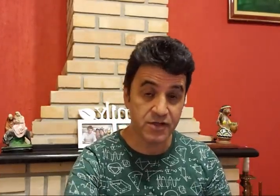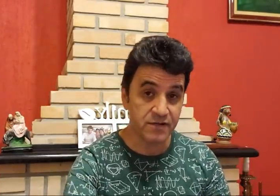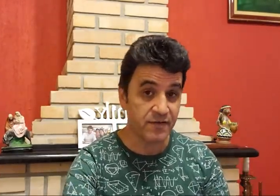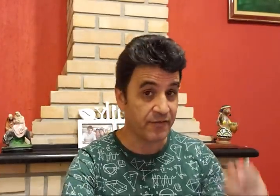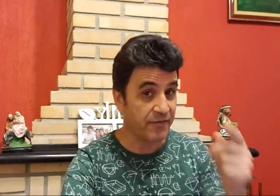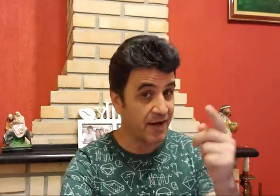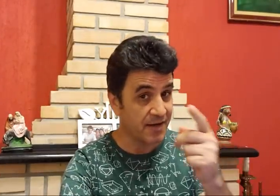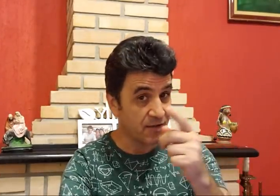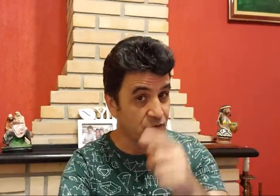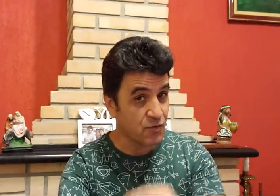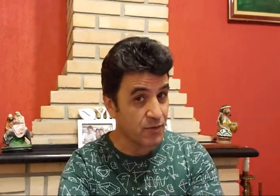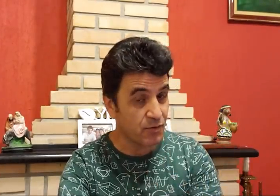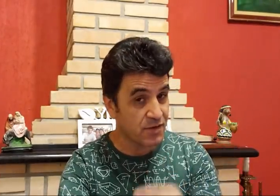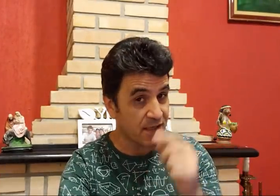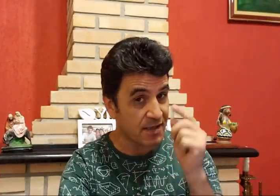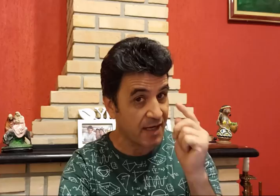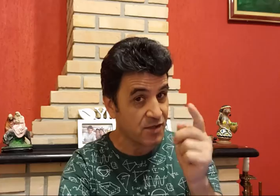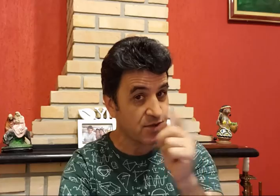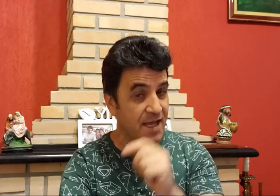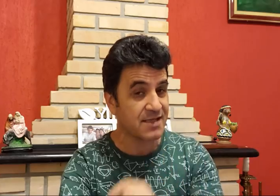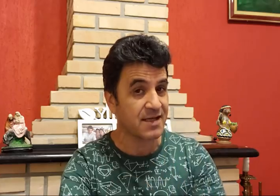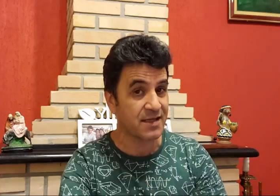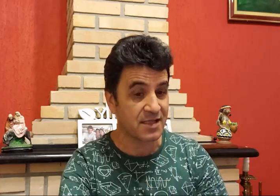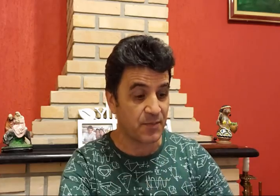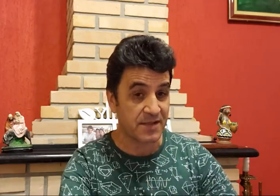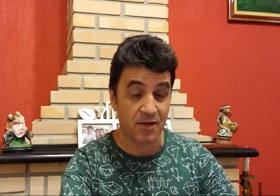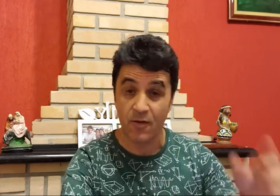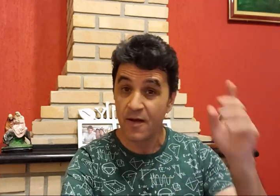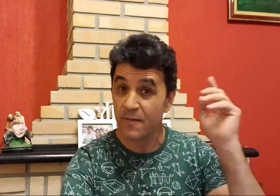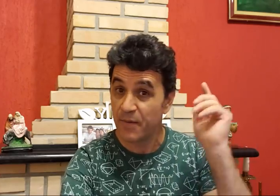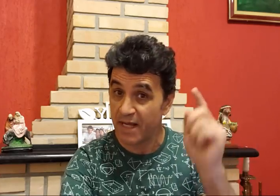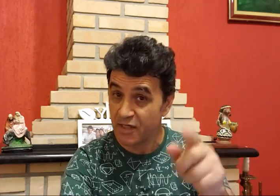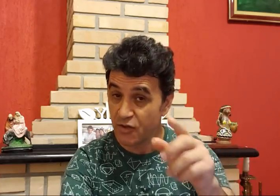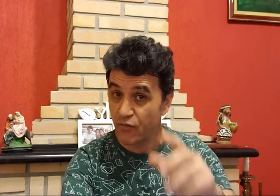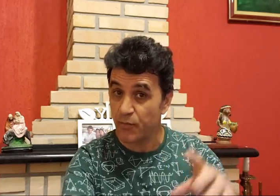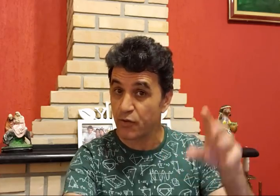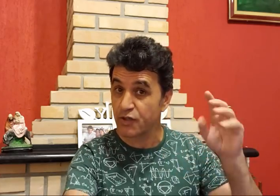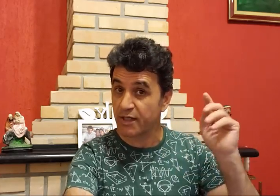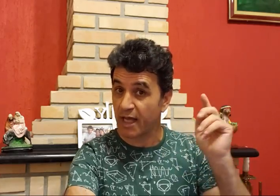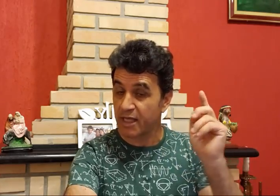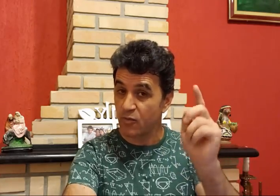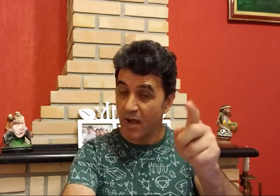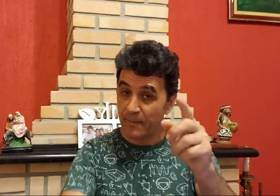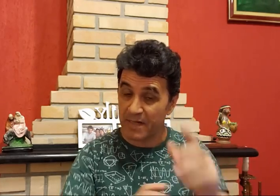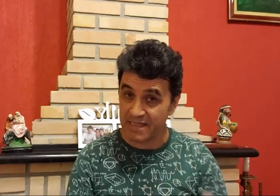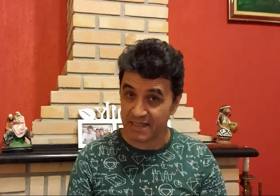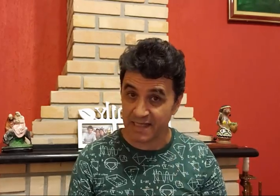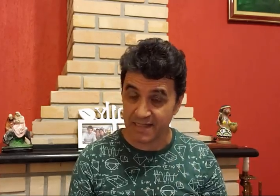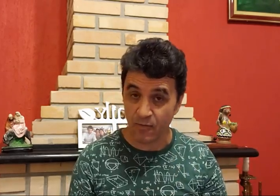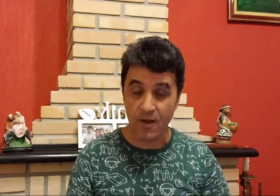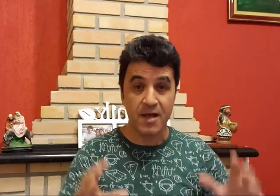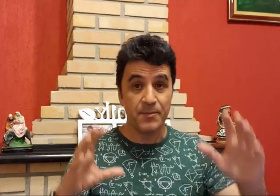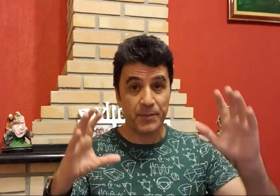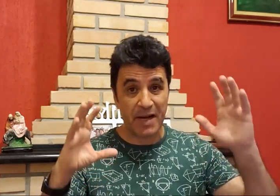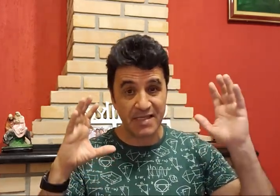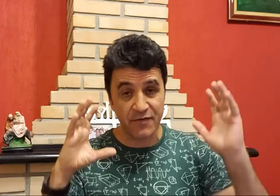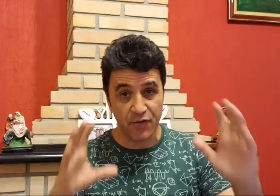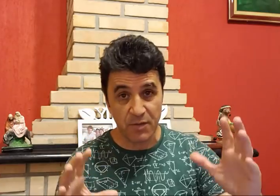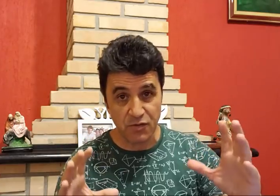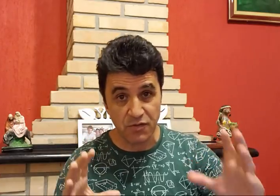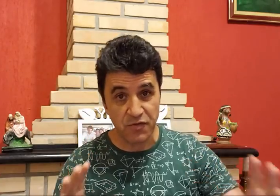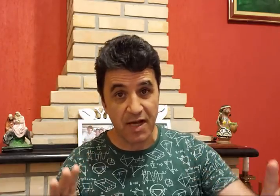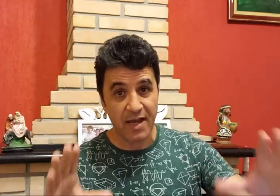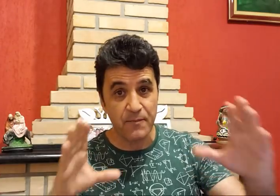entrevista coletiva, falando sobre os detalhes dessa antecipação. Para isso eu vou projetar aqui uma apresentação para